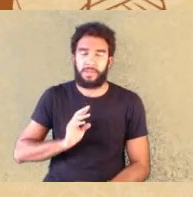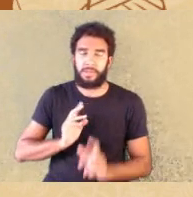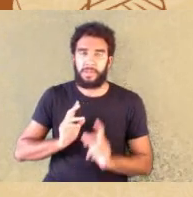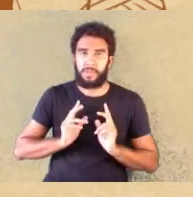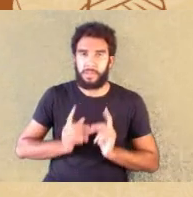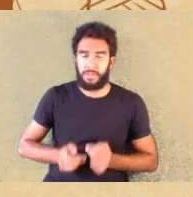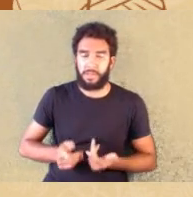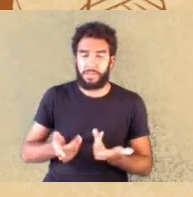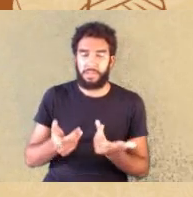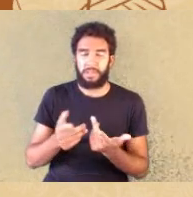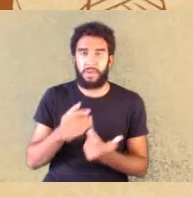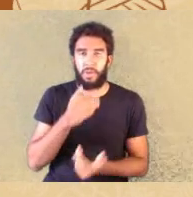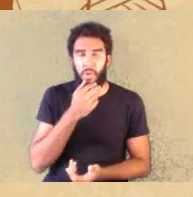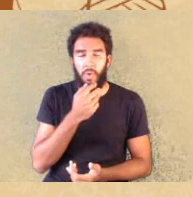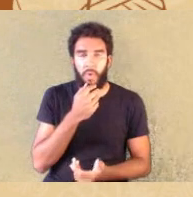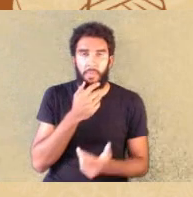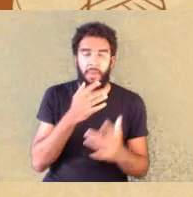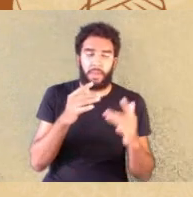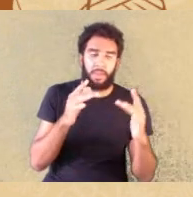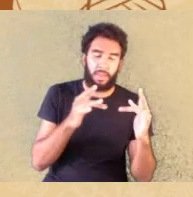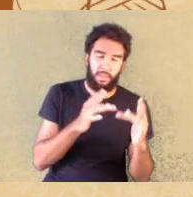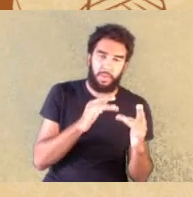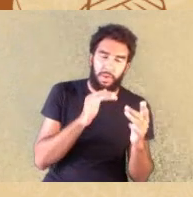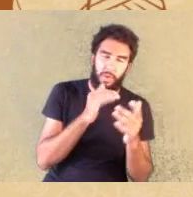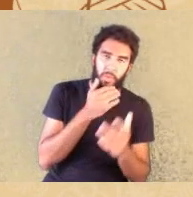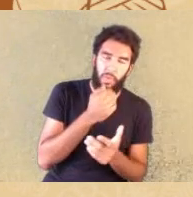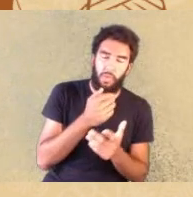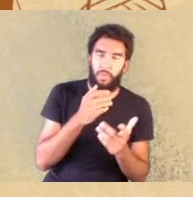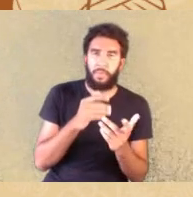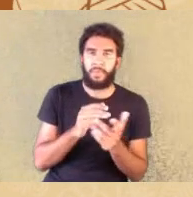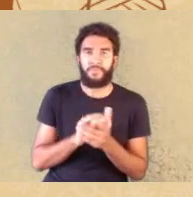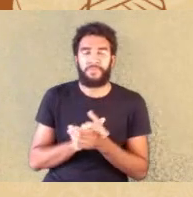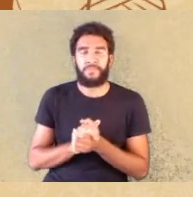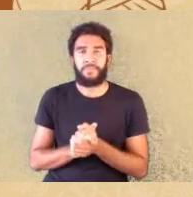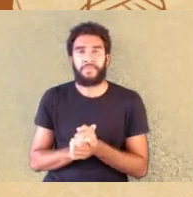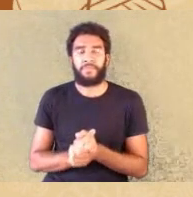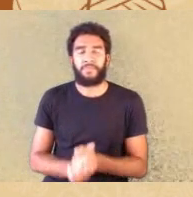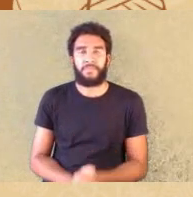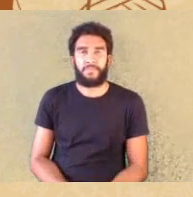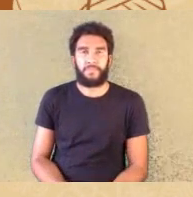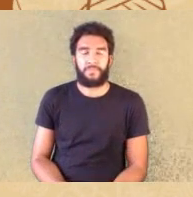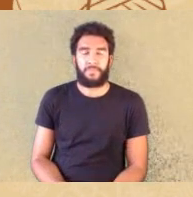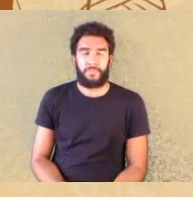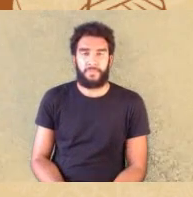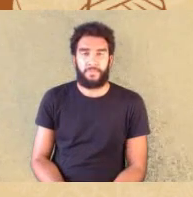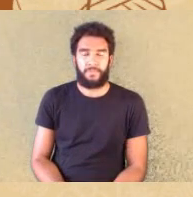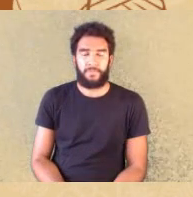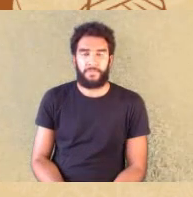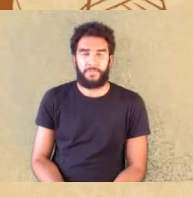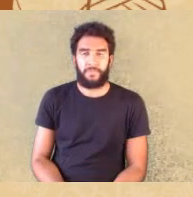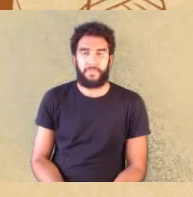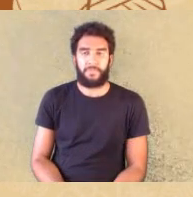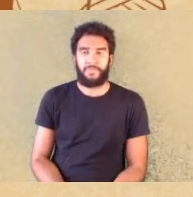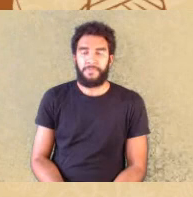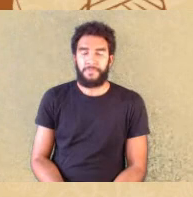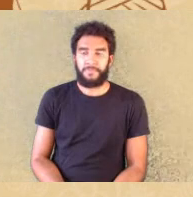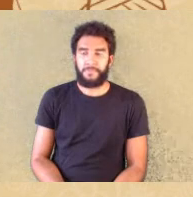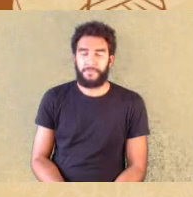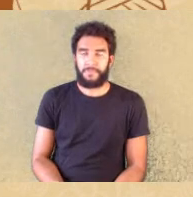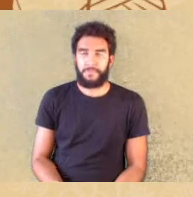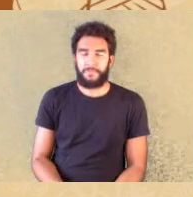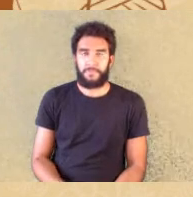homens atraídos por homens, não está aparecendo ali, mas tem pessoas bi atraídas. Tá? A gente quis evitar